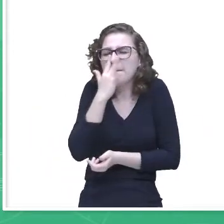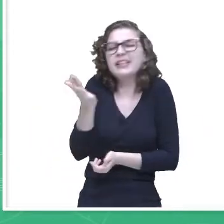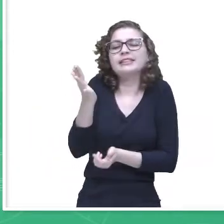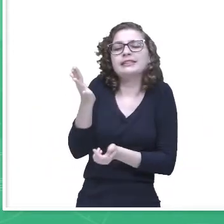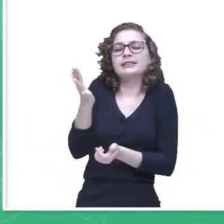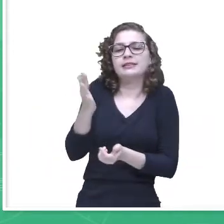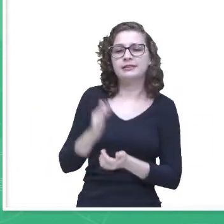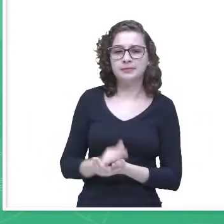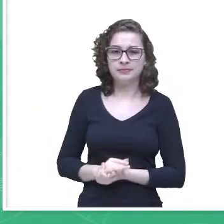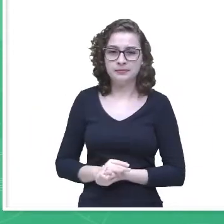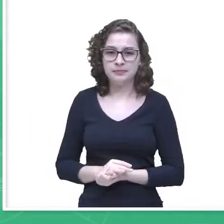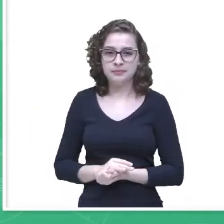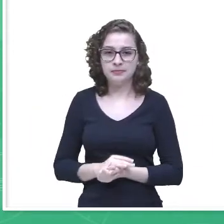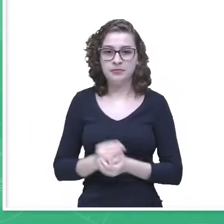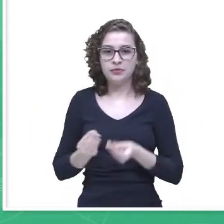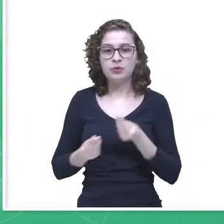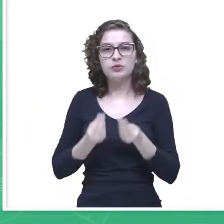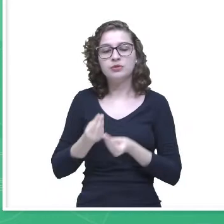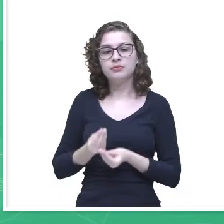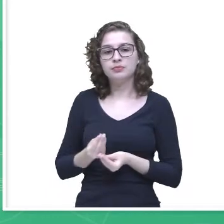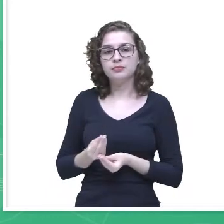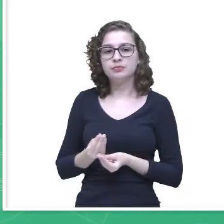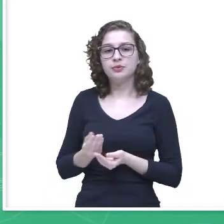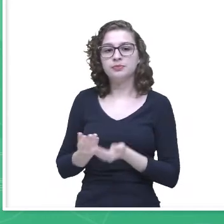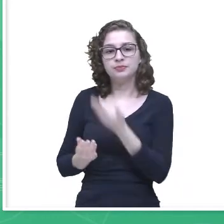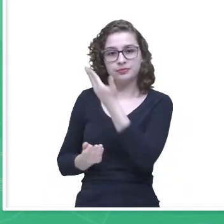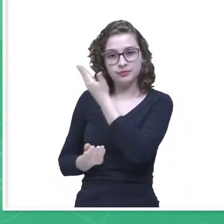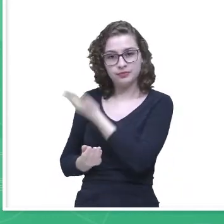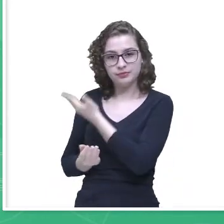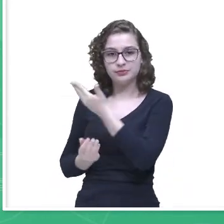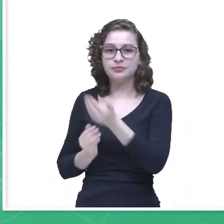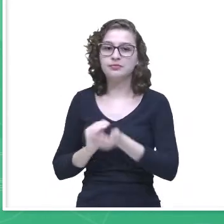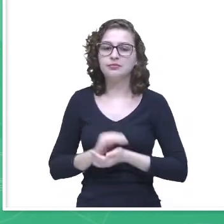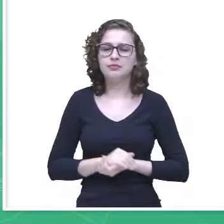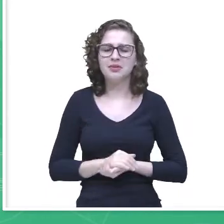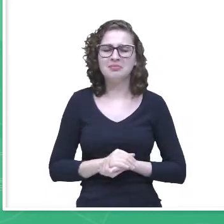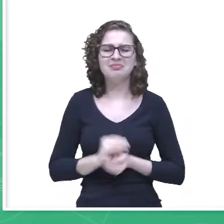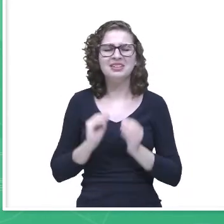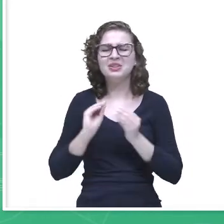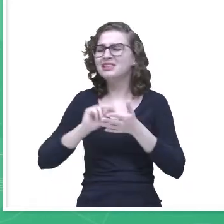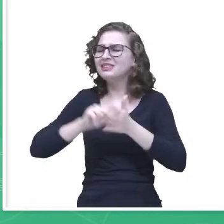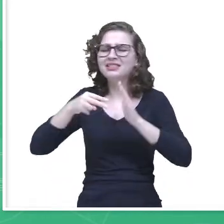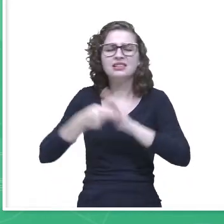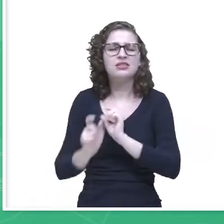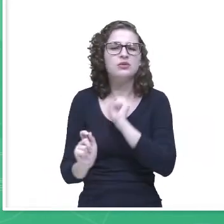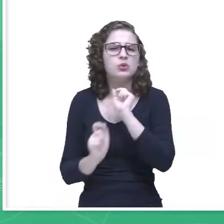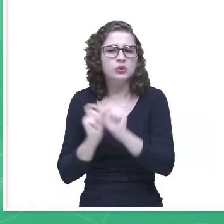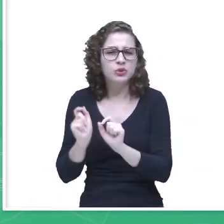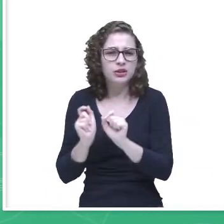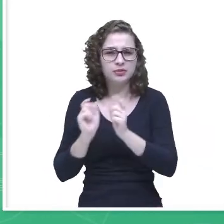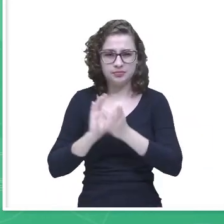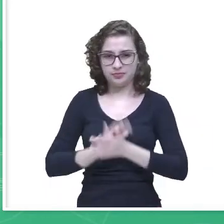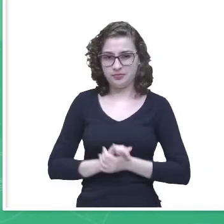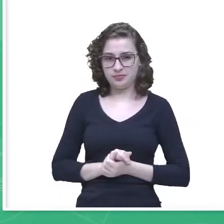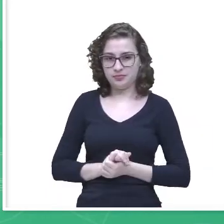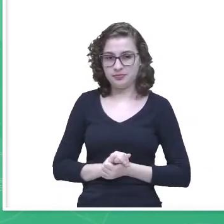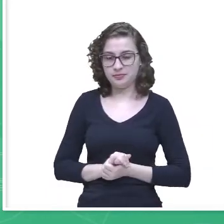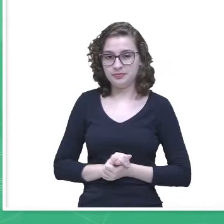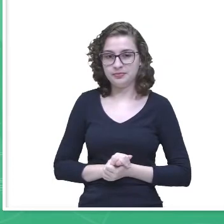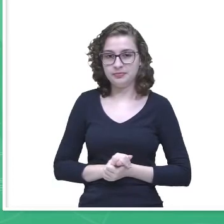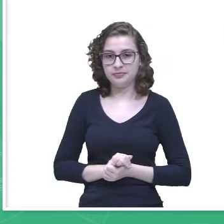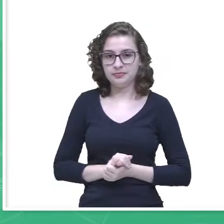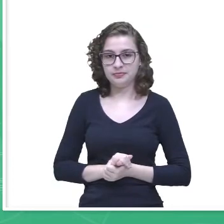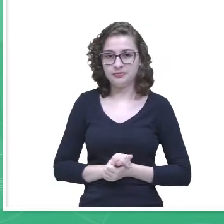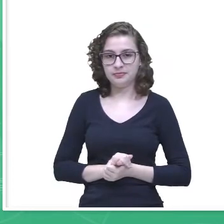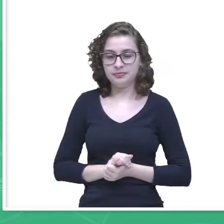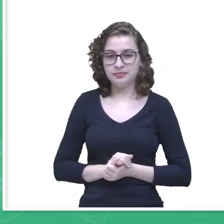e localização de genes e centrômeros similares. Como assim, professora? Tradução Sara dos Santos. Olha aqui nos